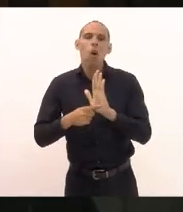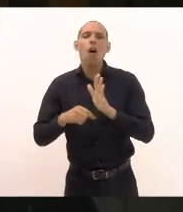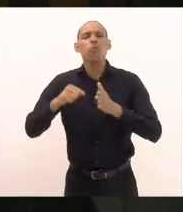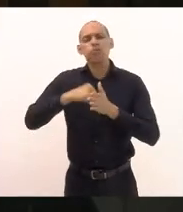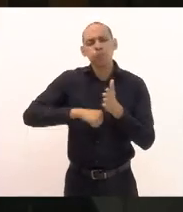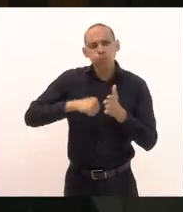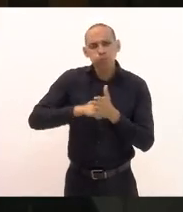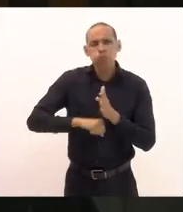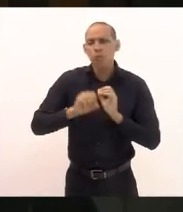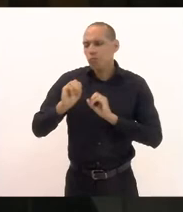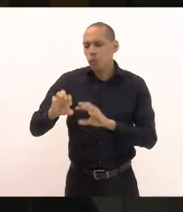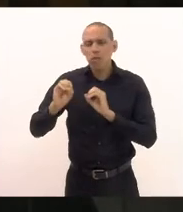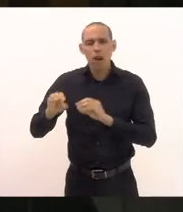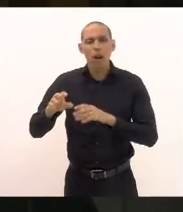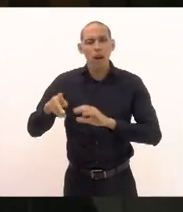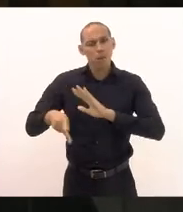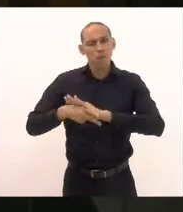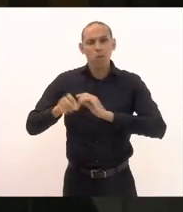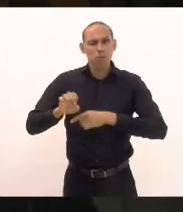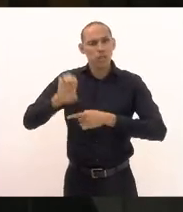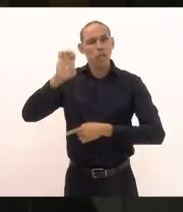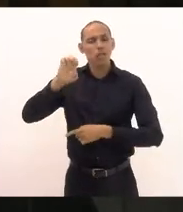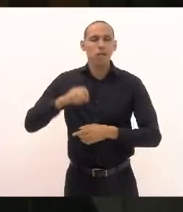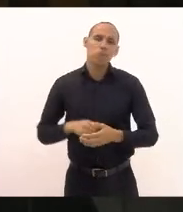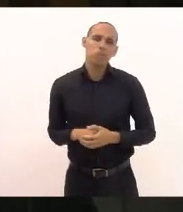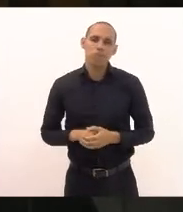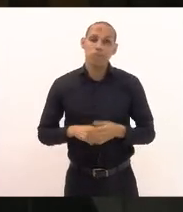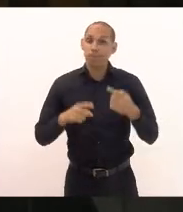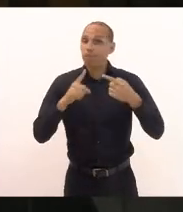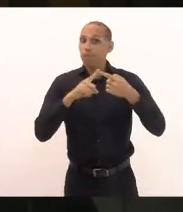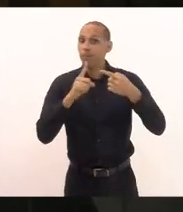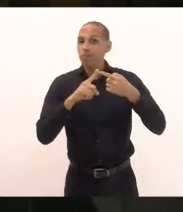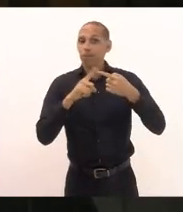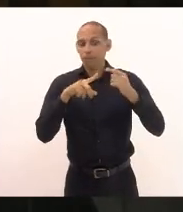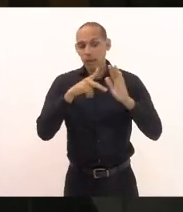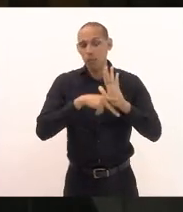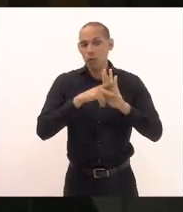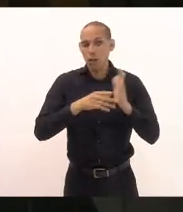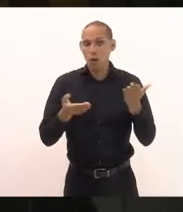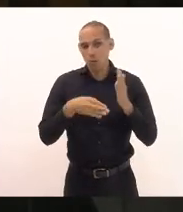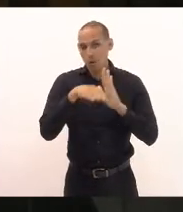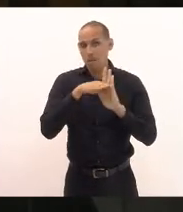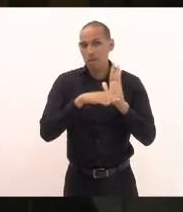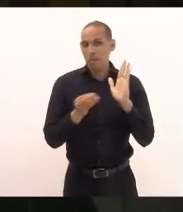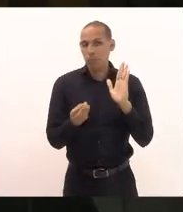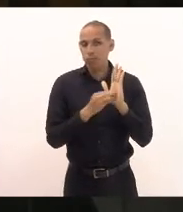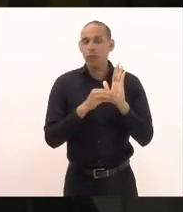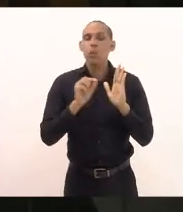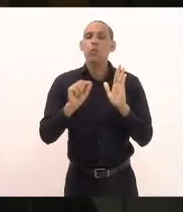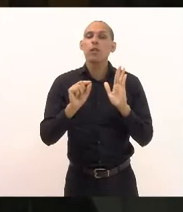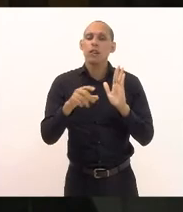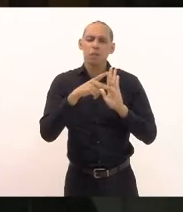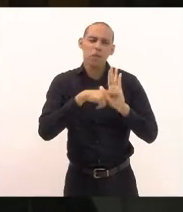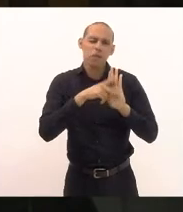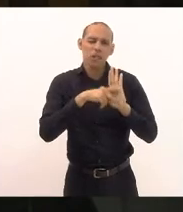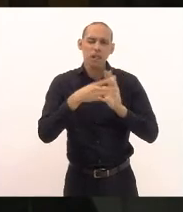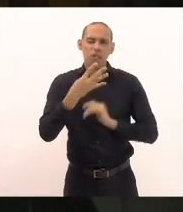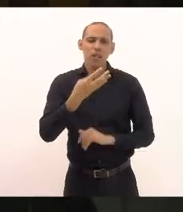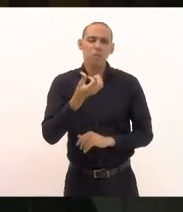campo educacional do Estado do Rio de Janeiro. O primeiro projeto que estava na pauta de hoje era o projeto